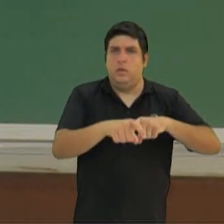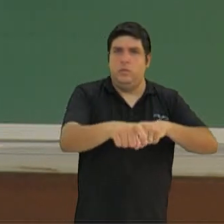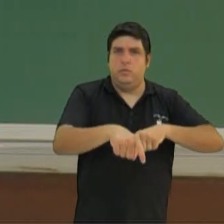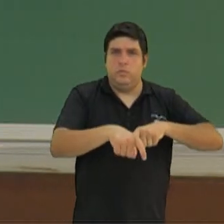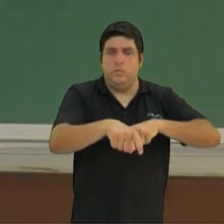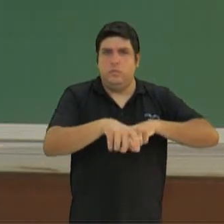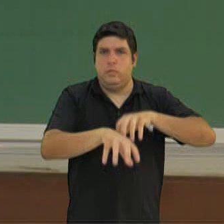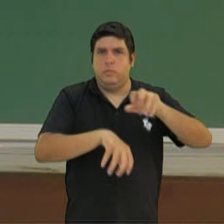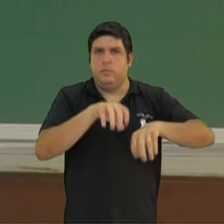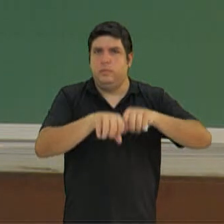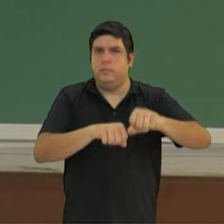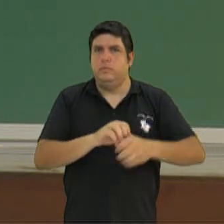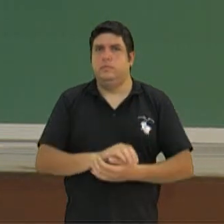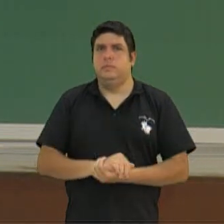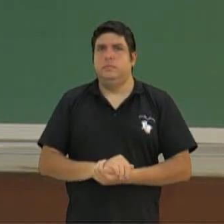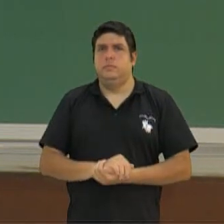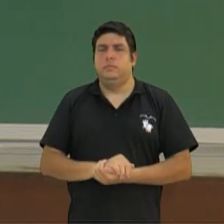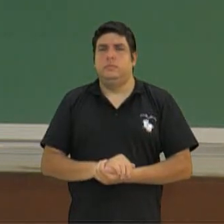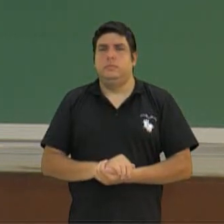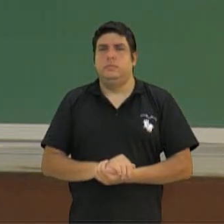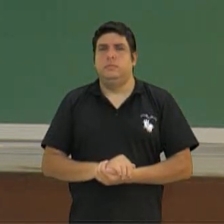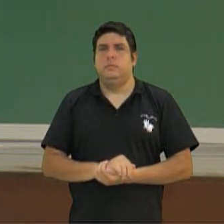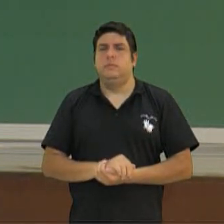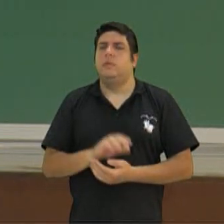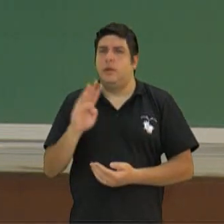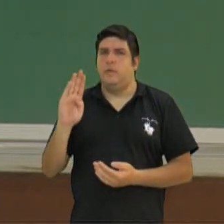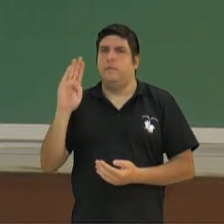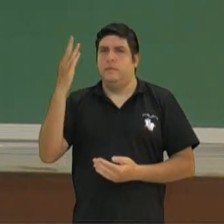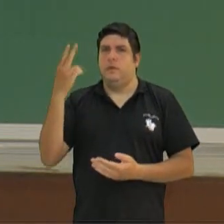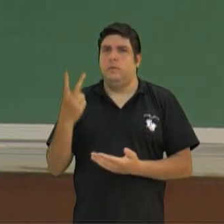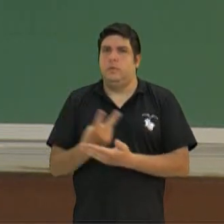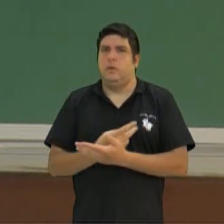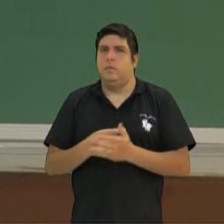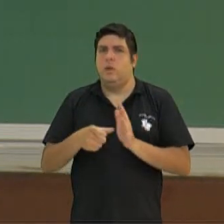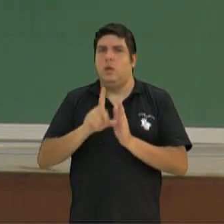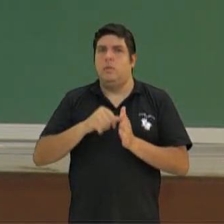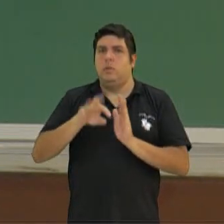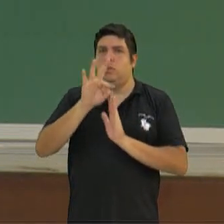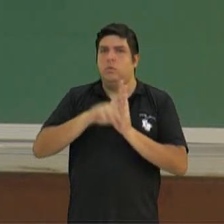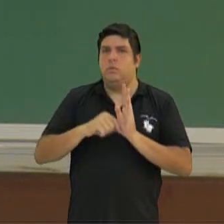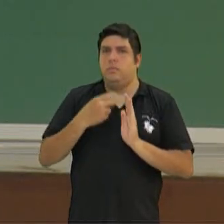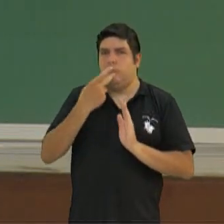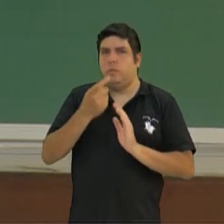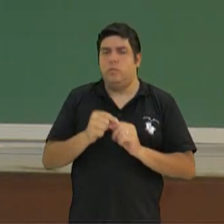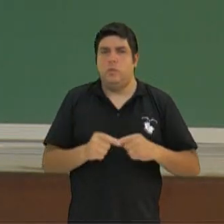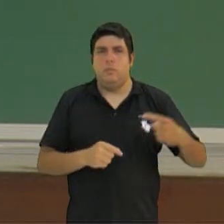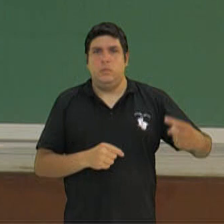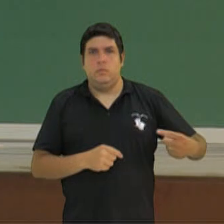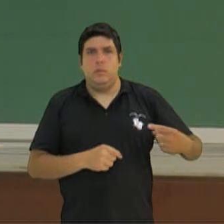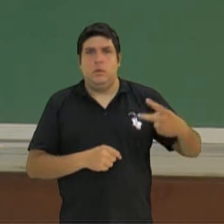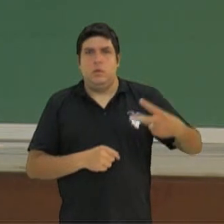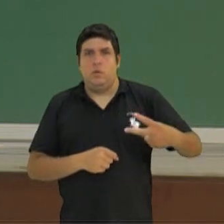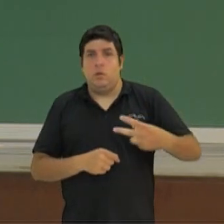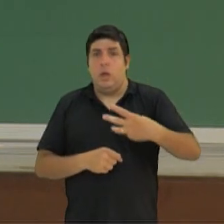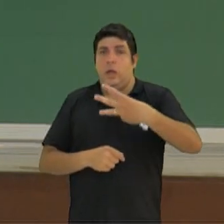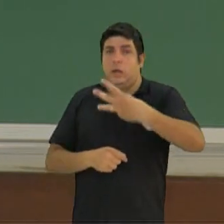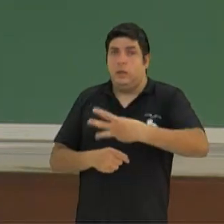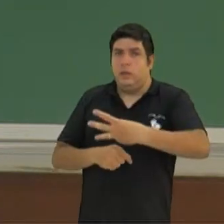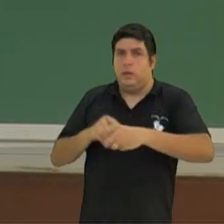false? It's false. Porque, de acordo com o texto, não é a segunda colheita, e sim a terceira.